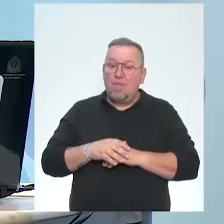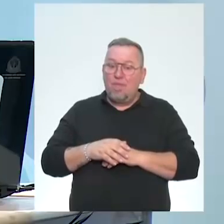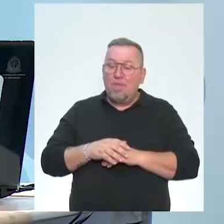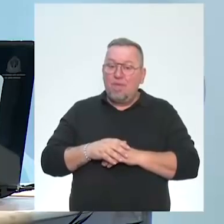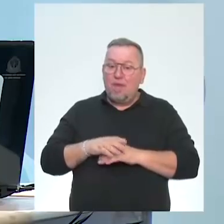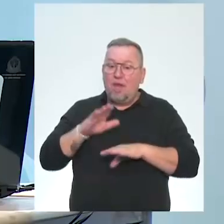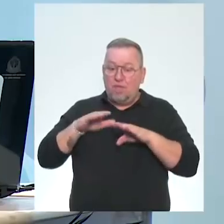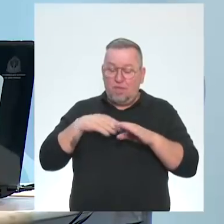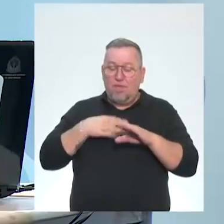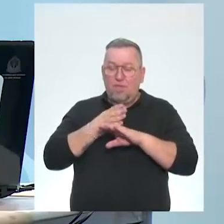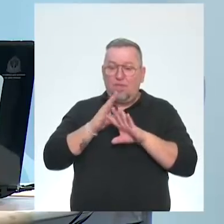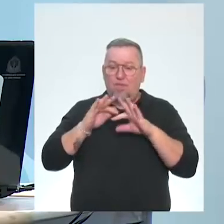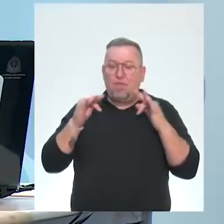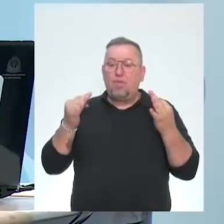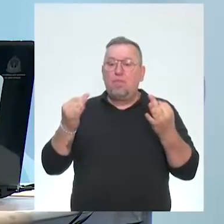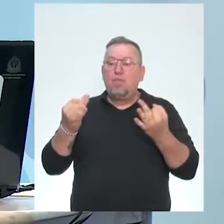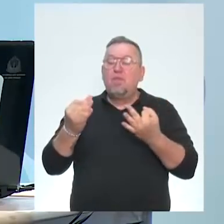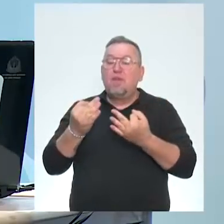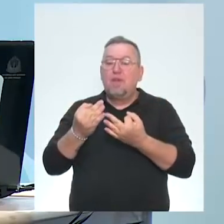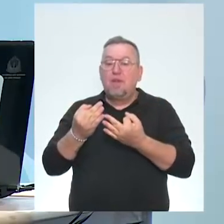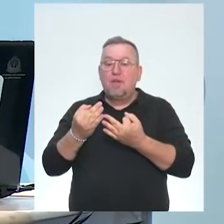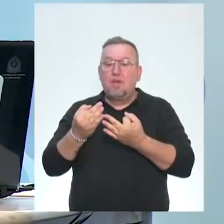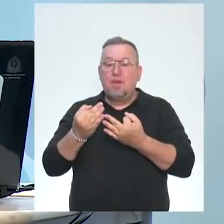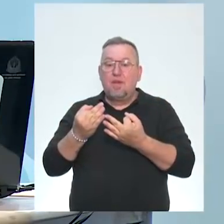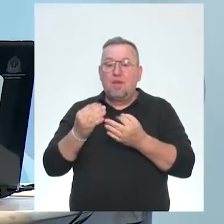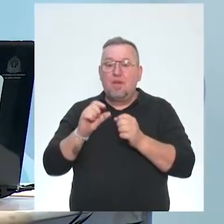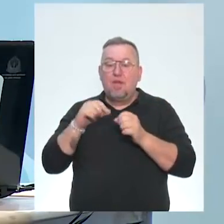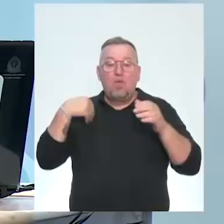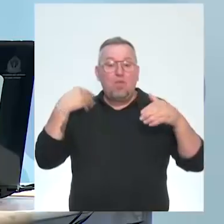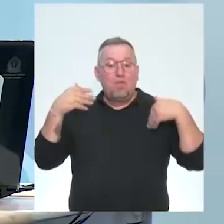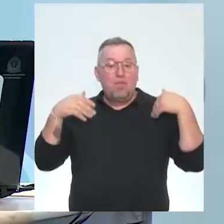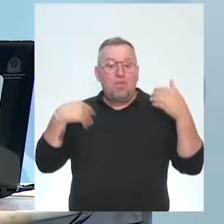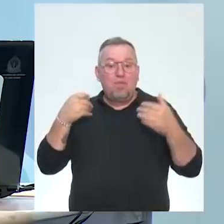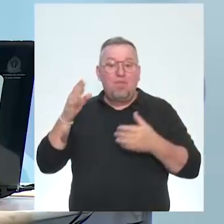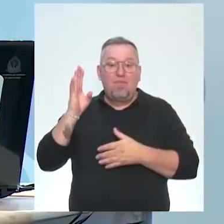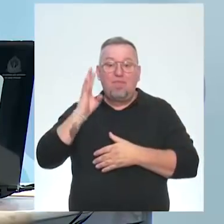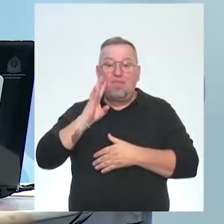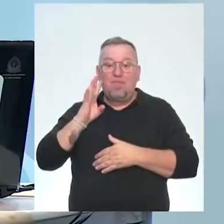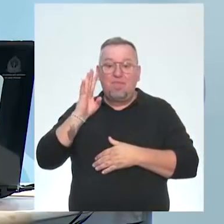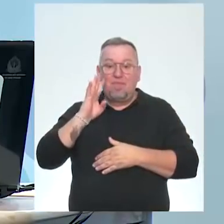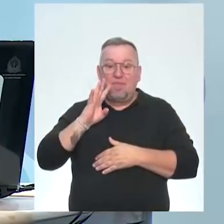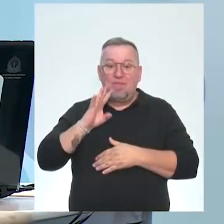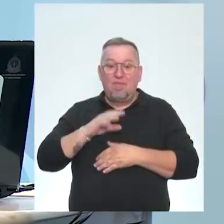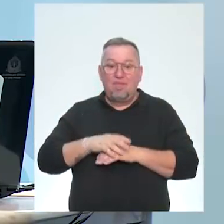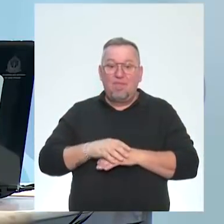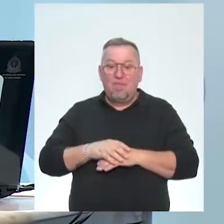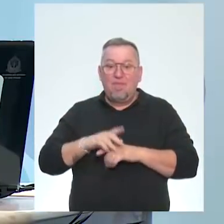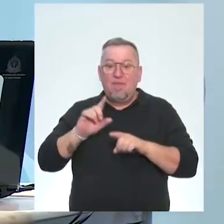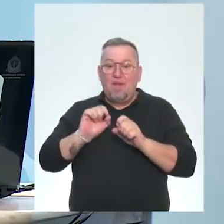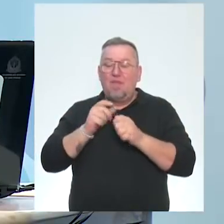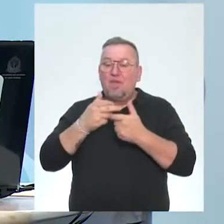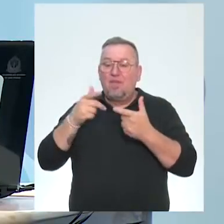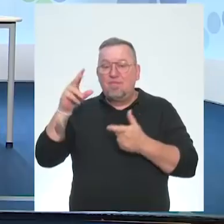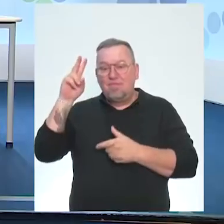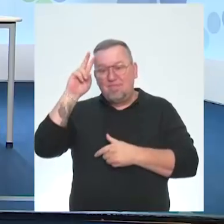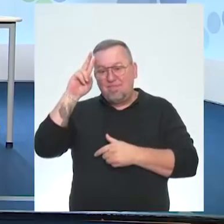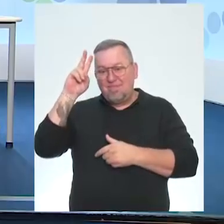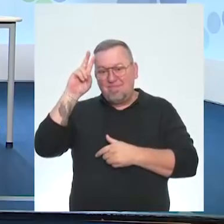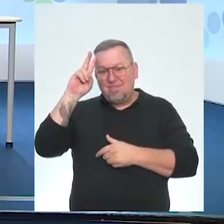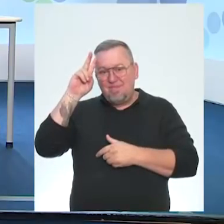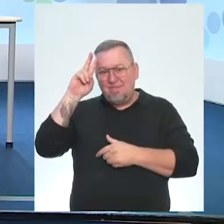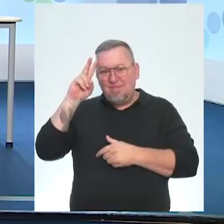vezes que eu saí com a minha família, e foi um passeio que foi muito legal. Então, ele vem recheado de memórias. Com certeza.